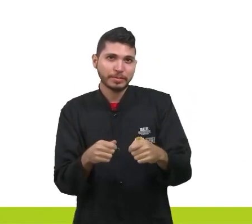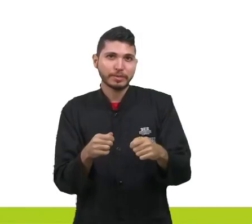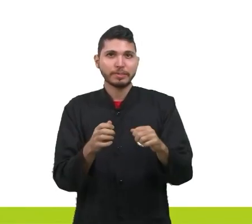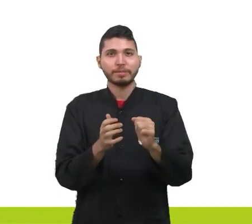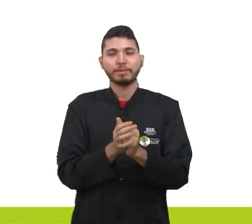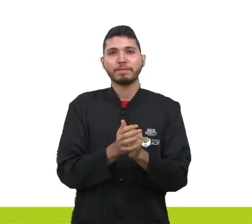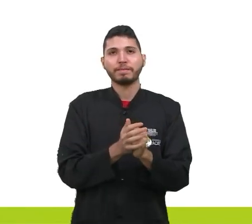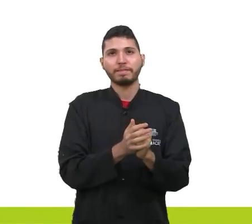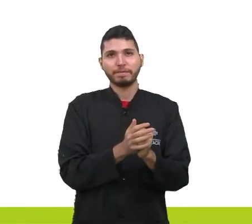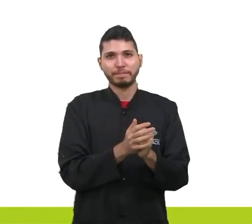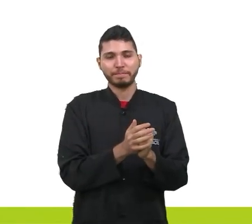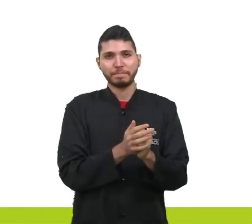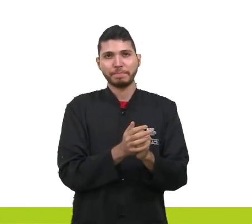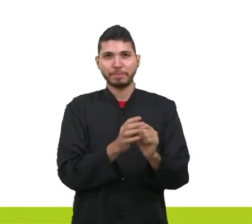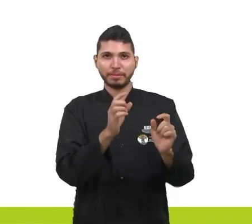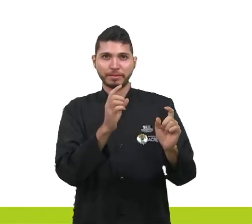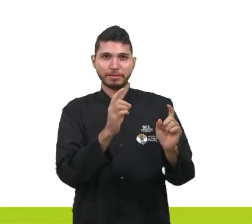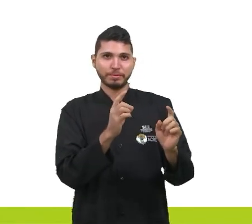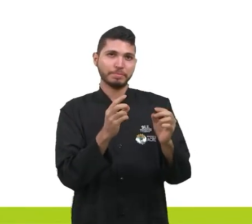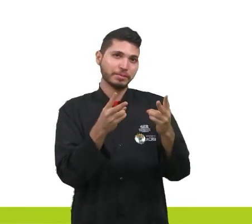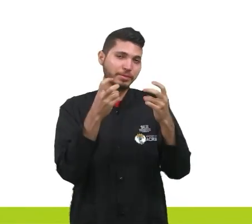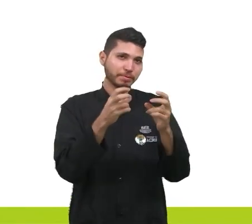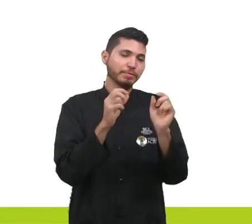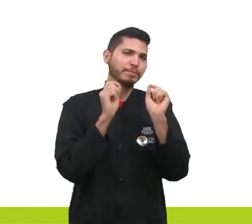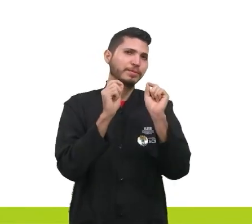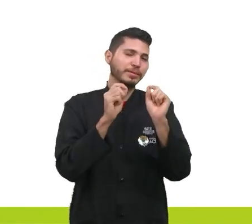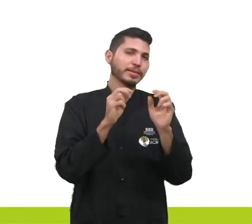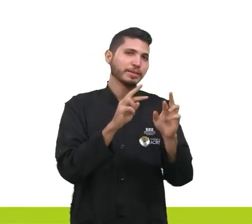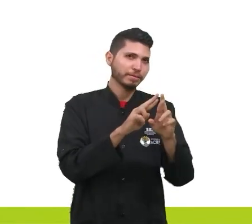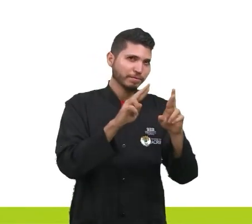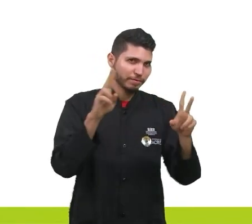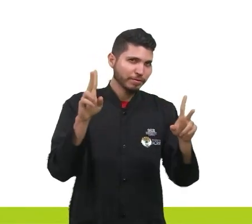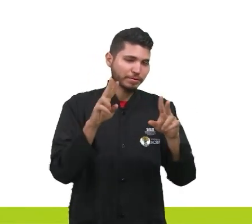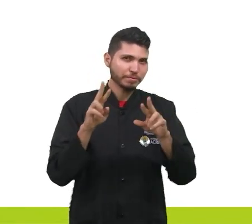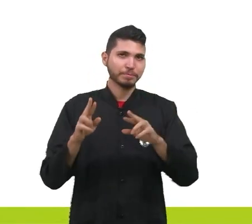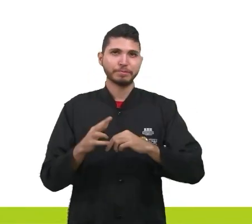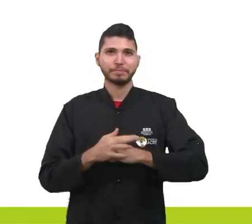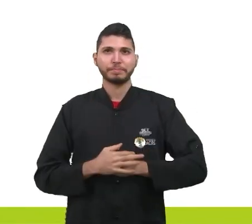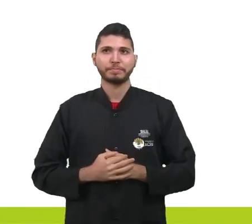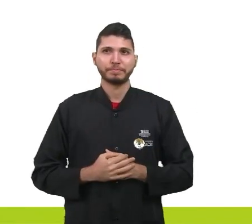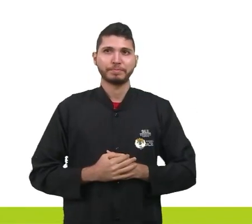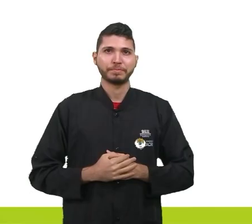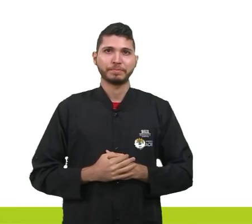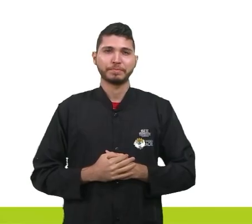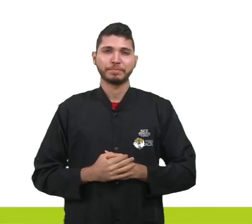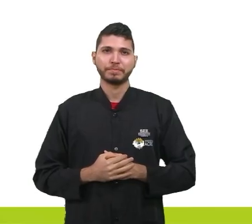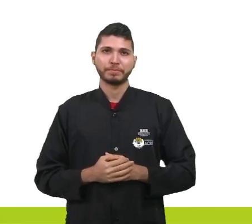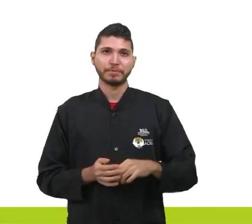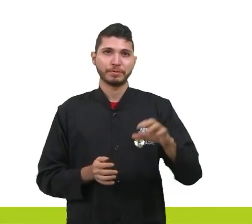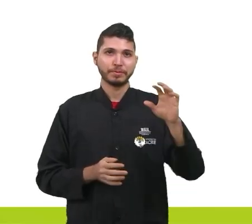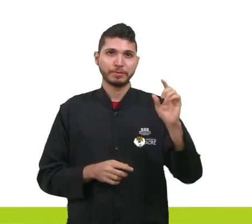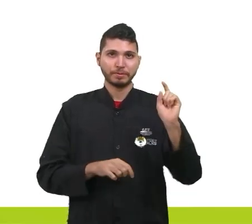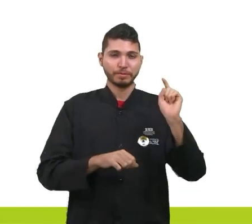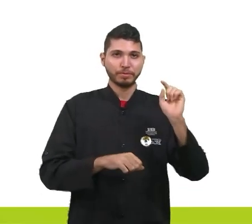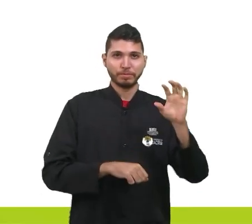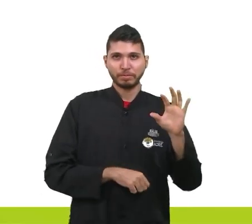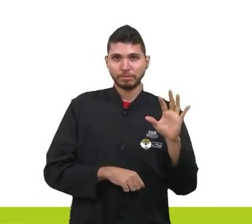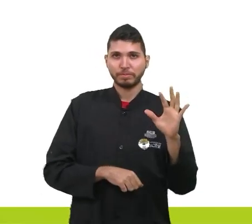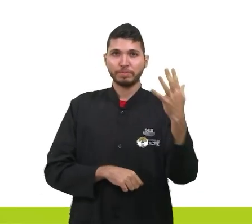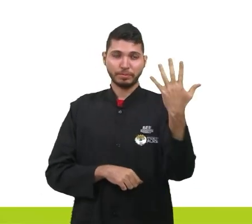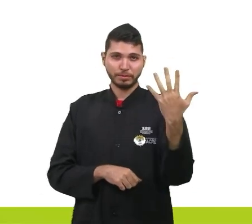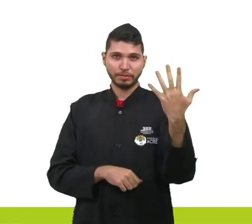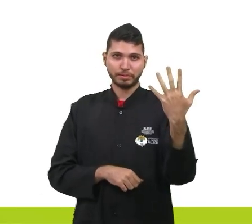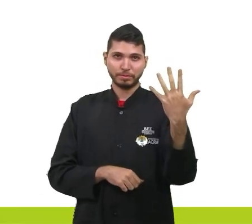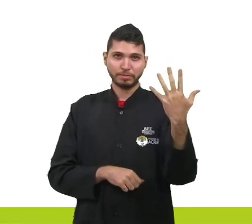Bom, aqui eu quero também fazer uma diferença entre o tempo e o clima. Acompanhe comigo aqui